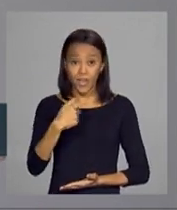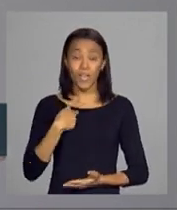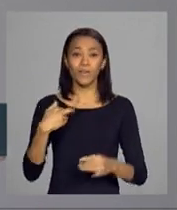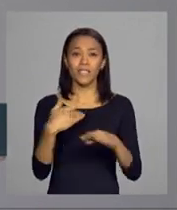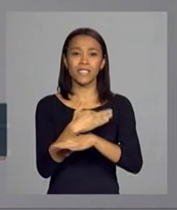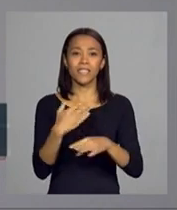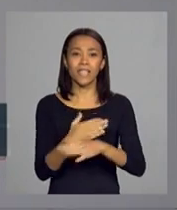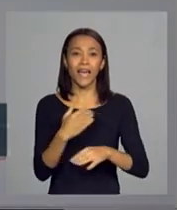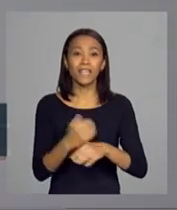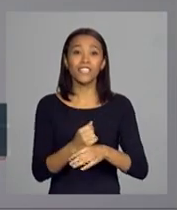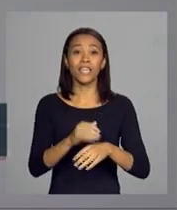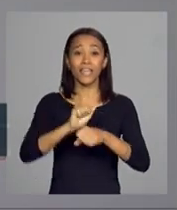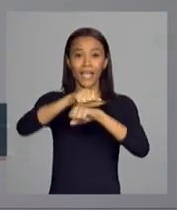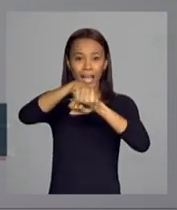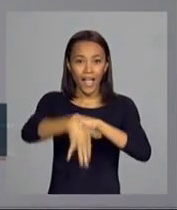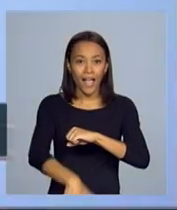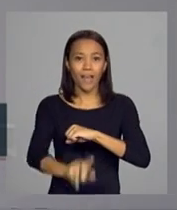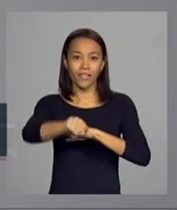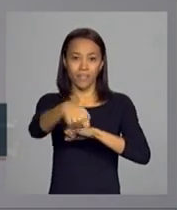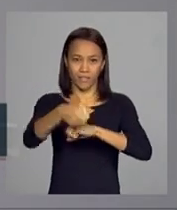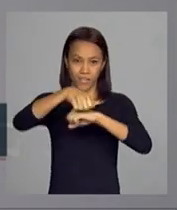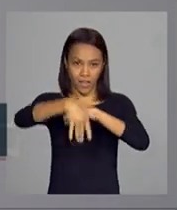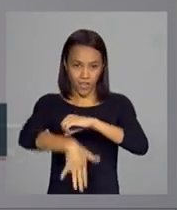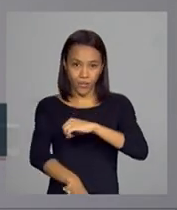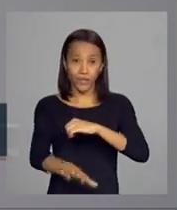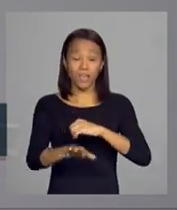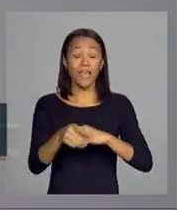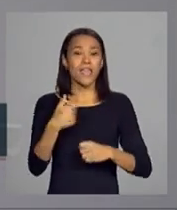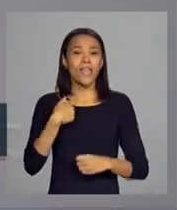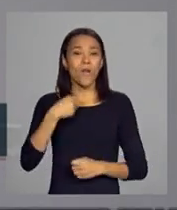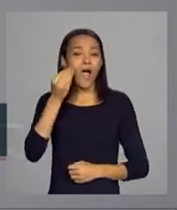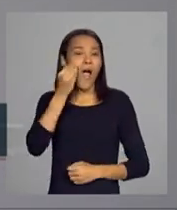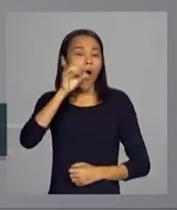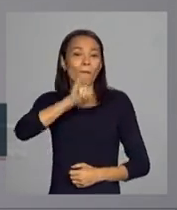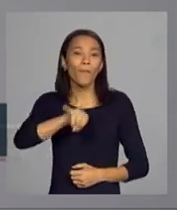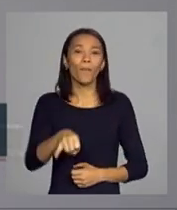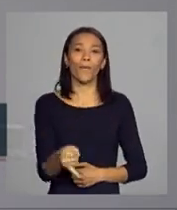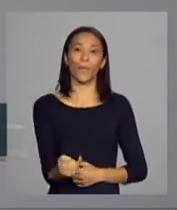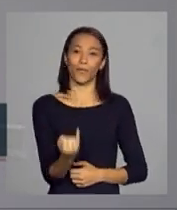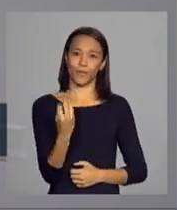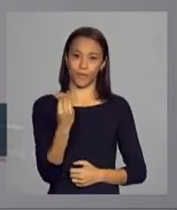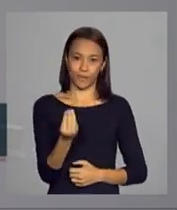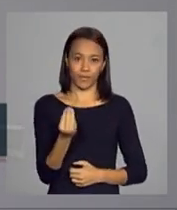de Caxeirinha, tive a grande oportunidade do